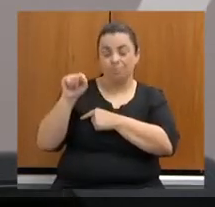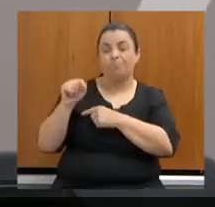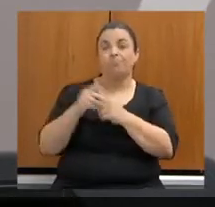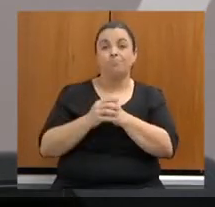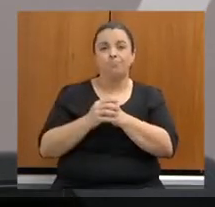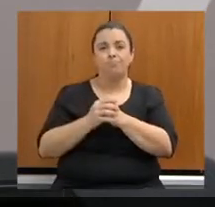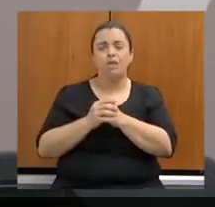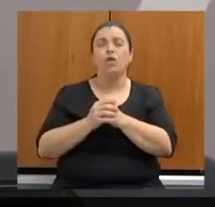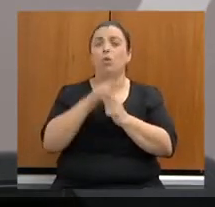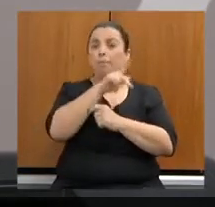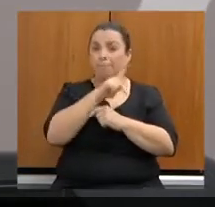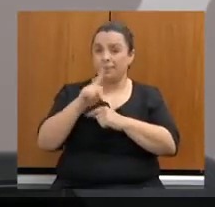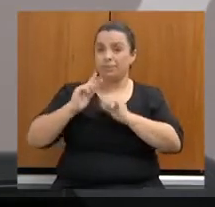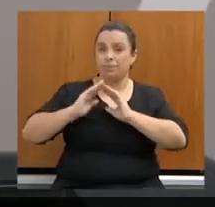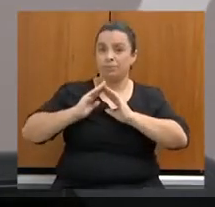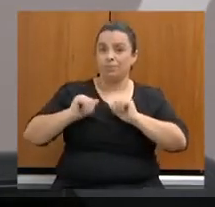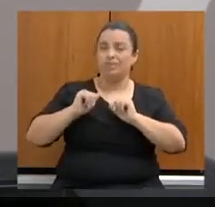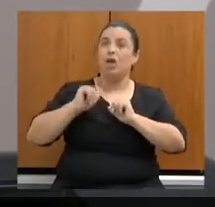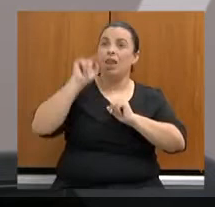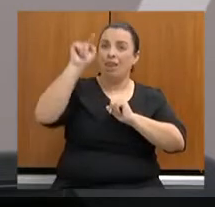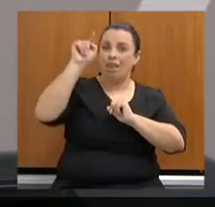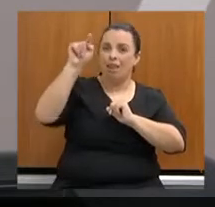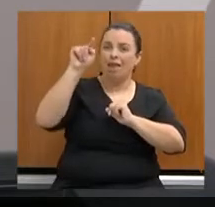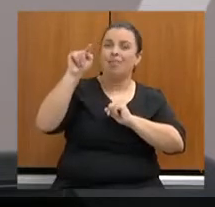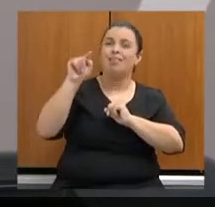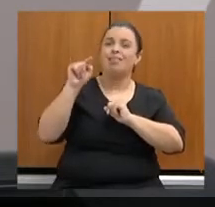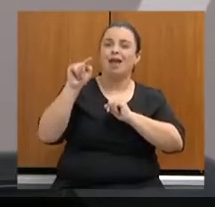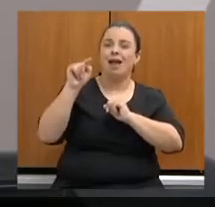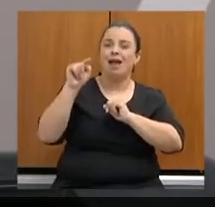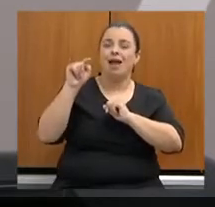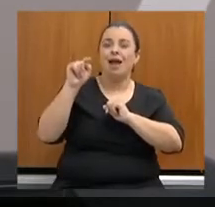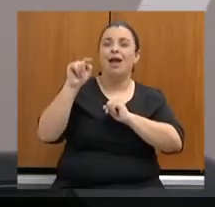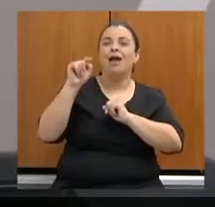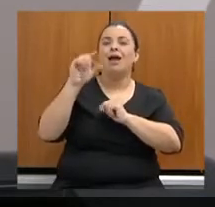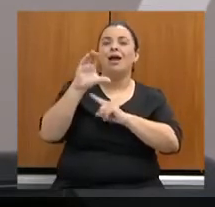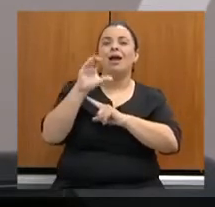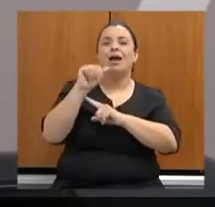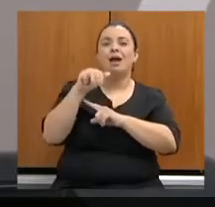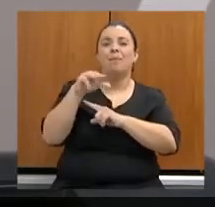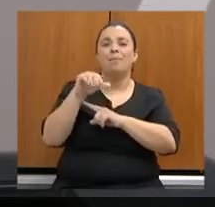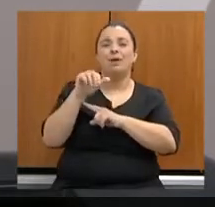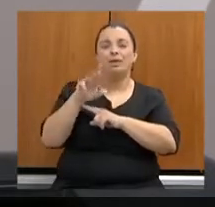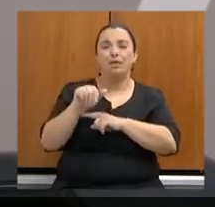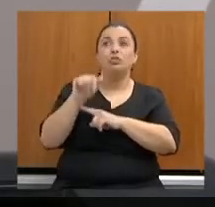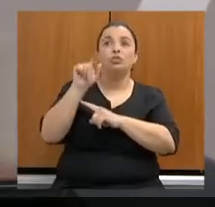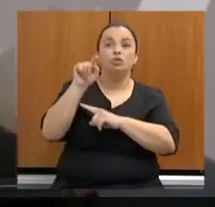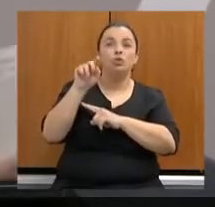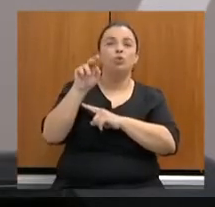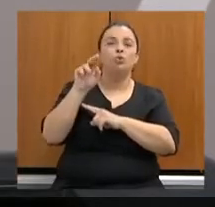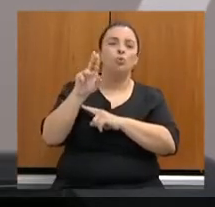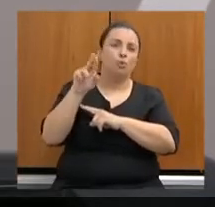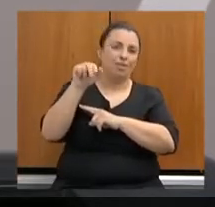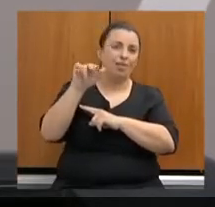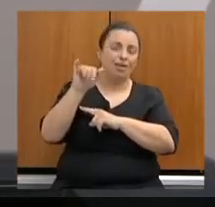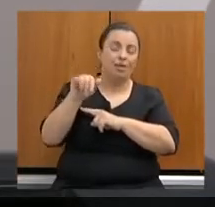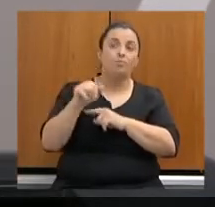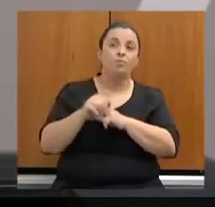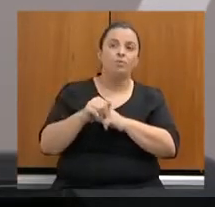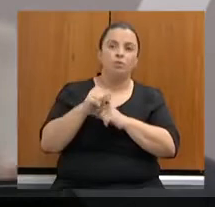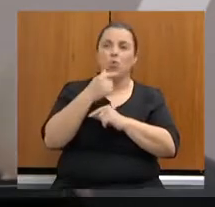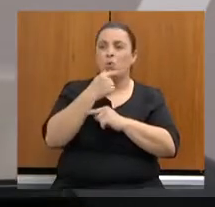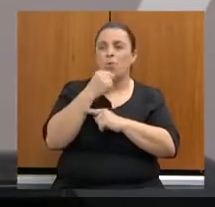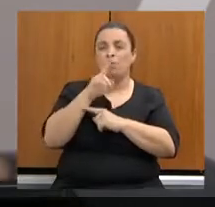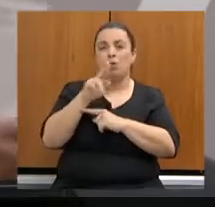presidente da Câmara de Unaí o vereador Paulo arara bom e nós colocamos a